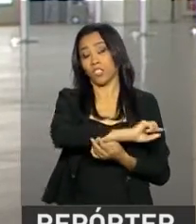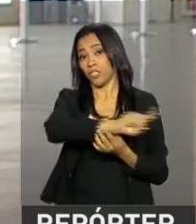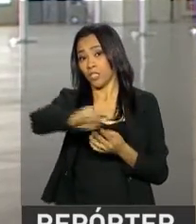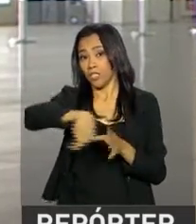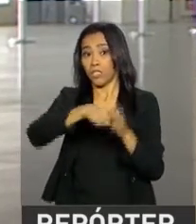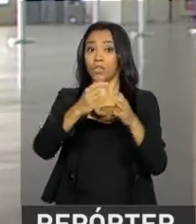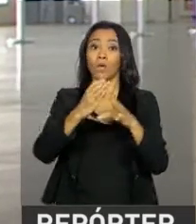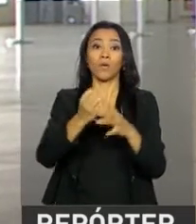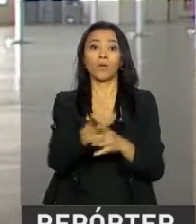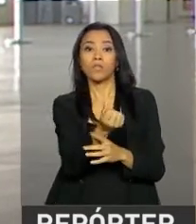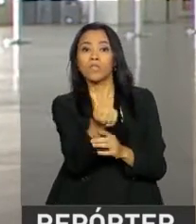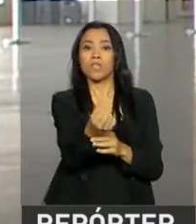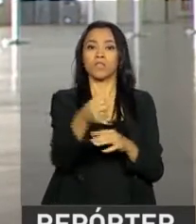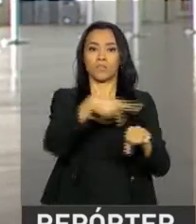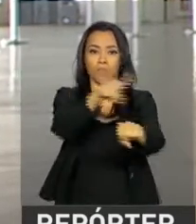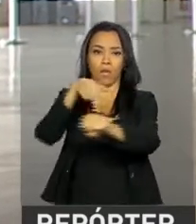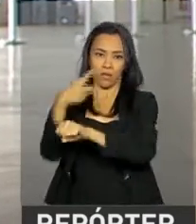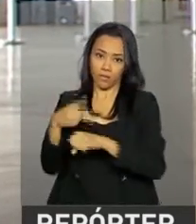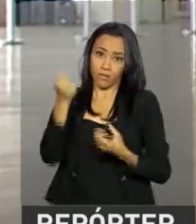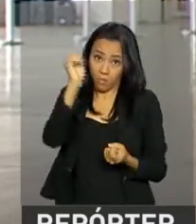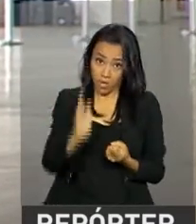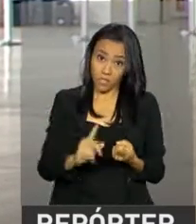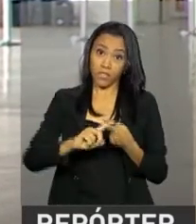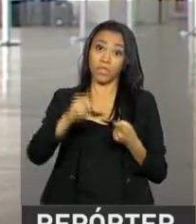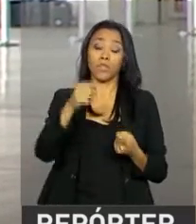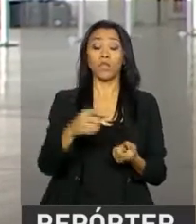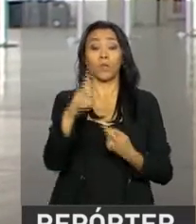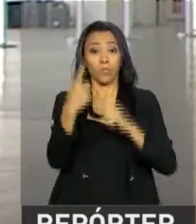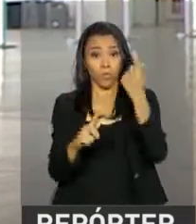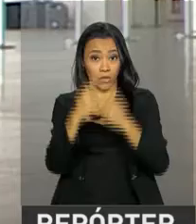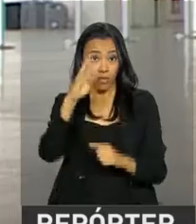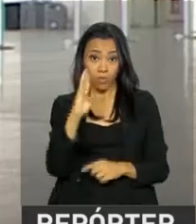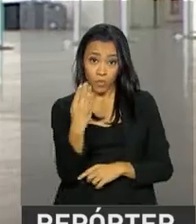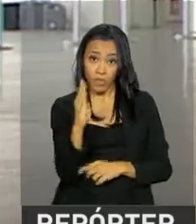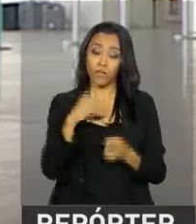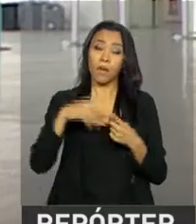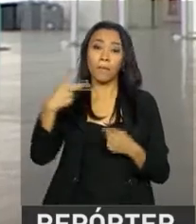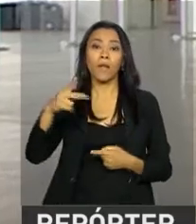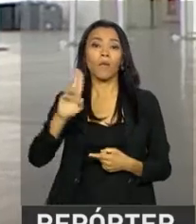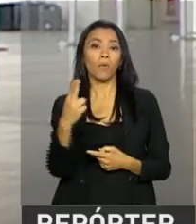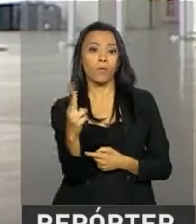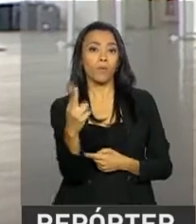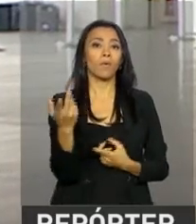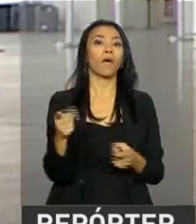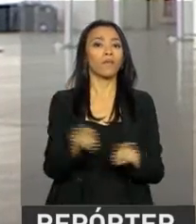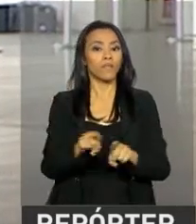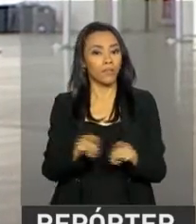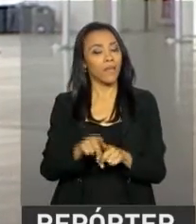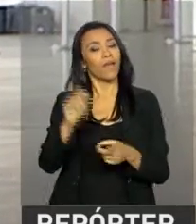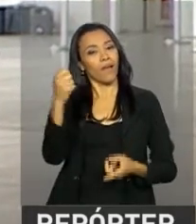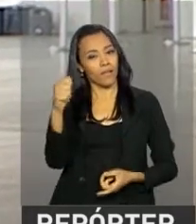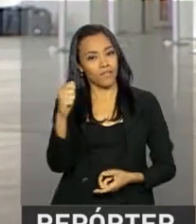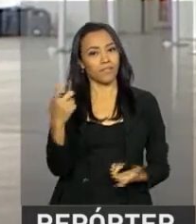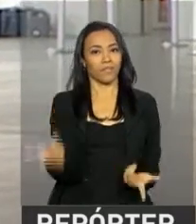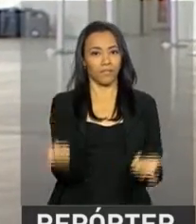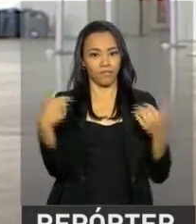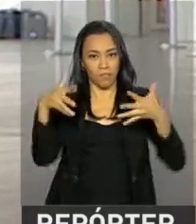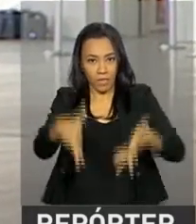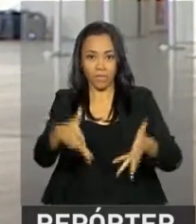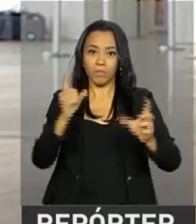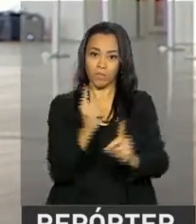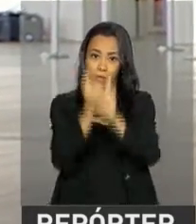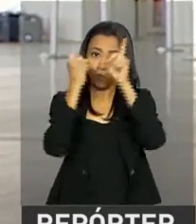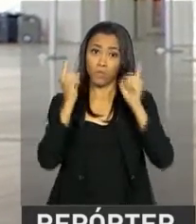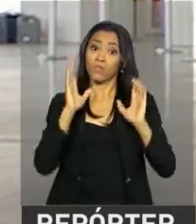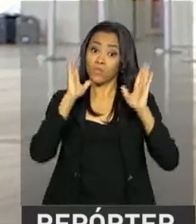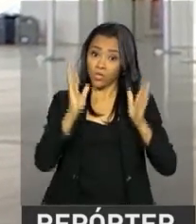aqui da região além do brasil é chile bolívia paraguai e uruguai e também a argentina agora já está acontecendo